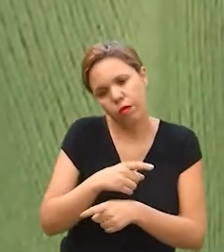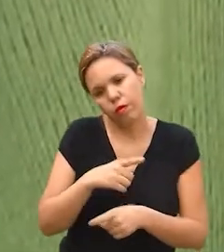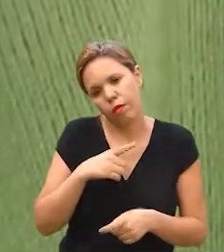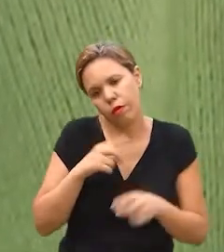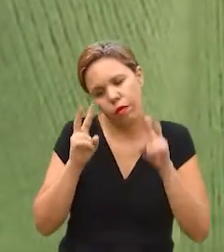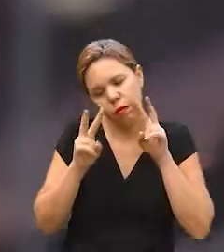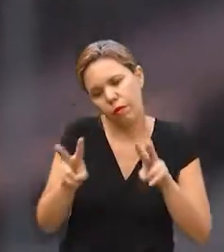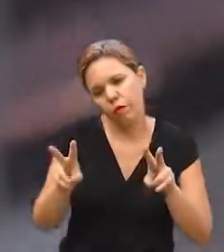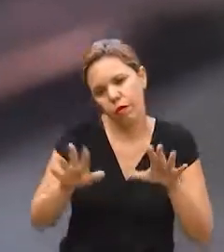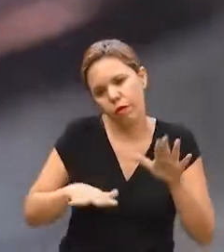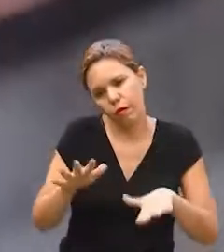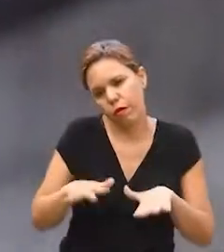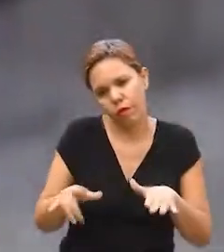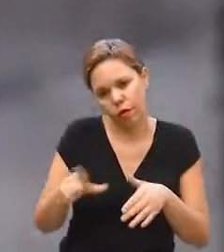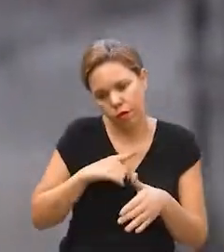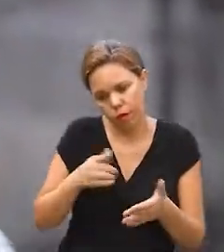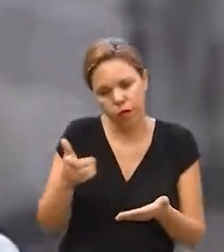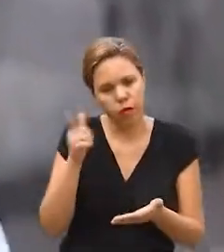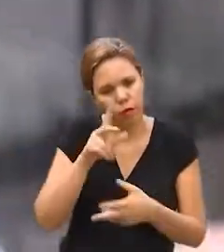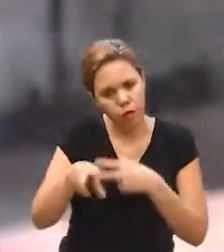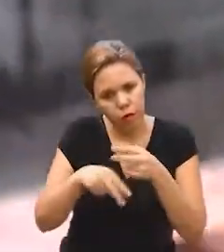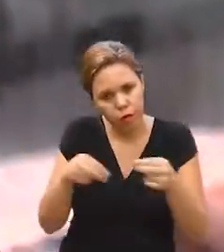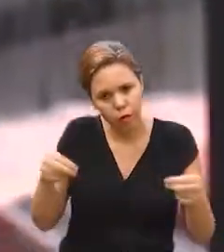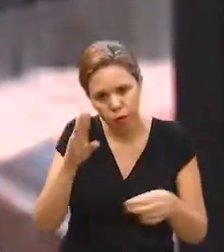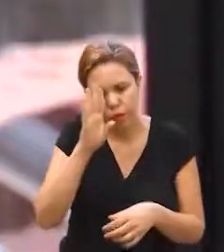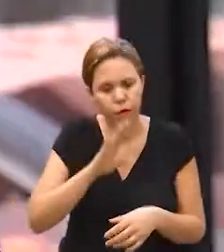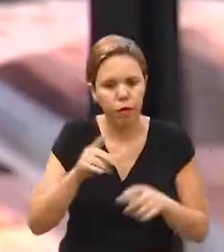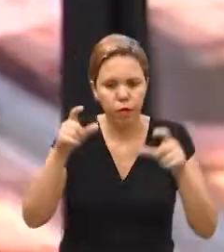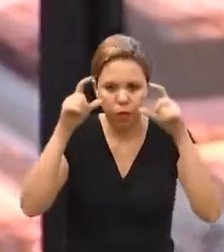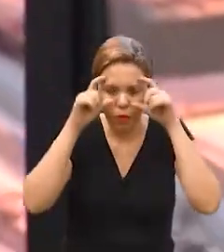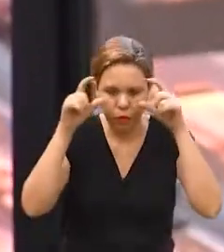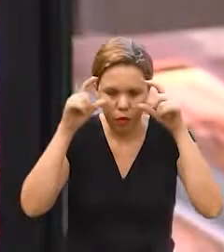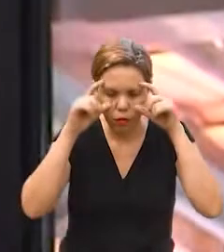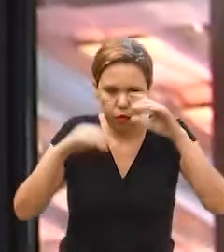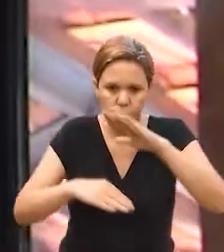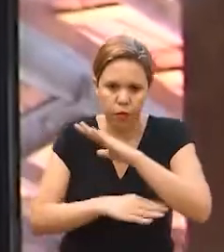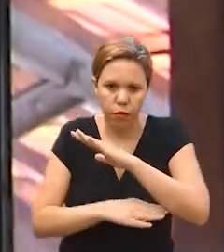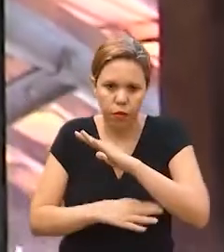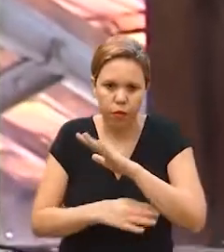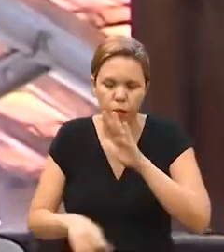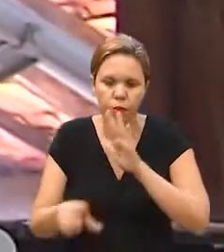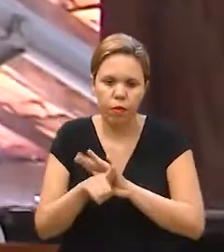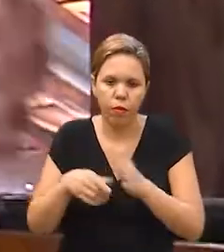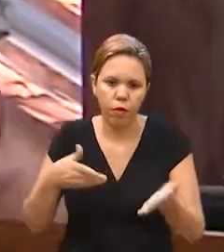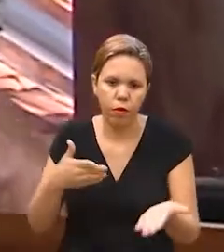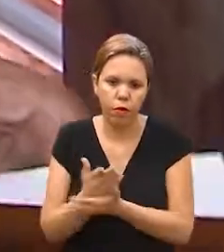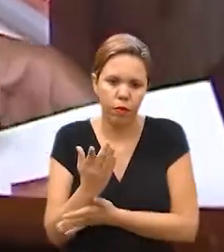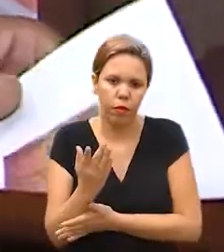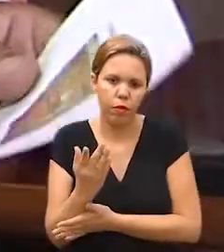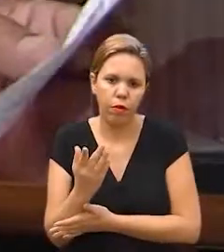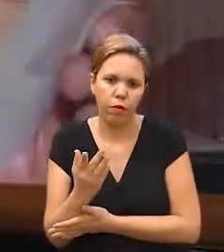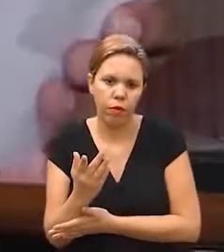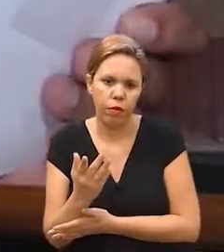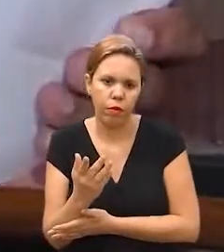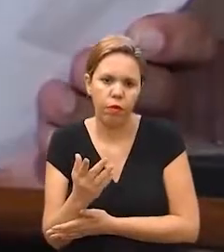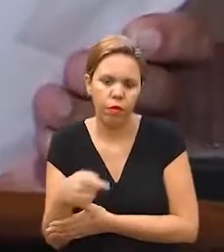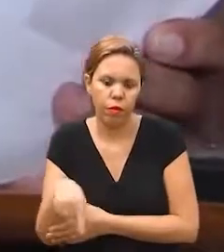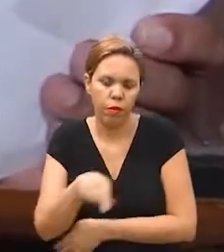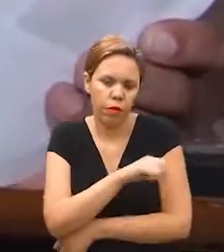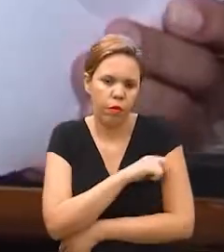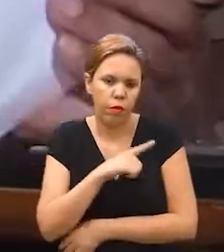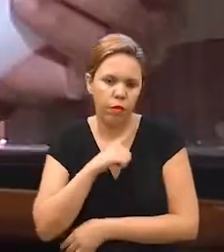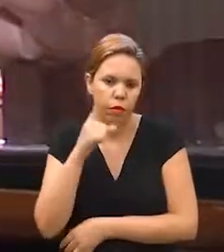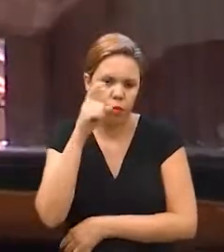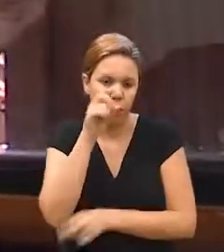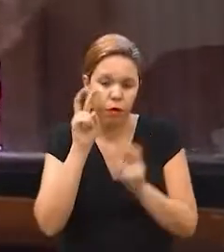tem dificuldade de visão. Ele também recebe óculos, tem uma lei municipal que a Câmara Municipal aprovou, para aquele aluno com dificuldade